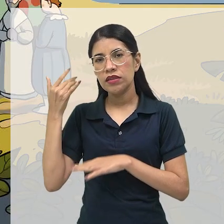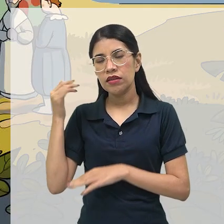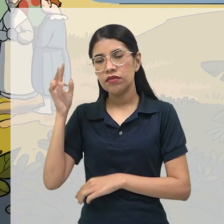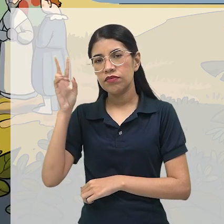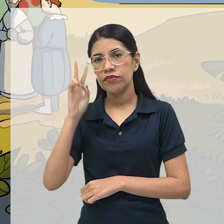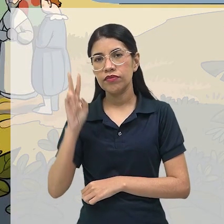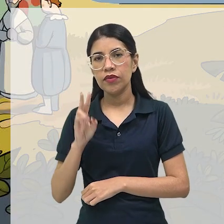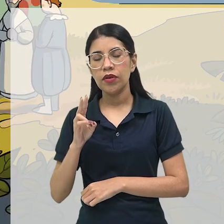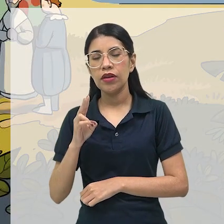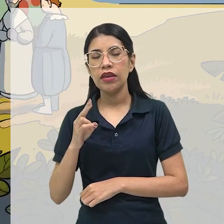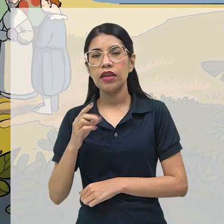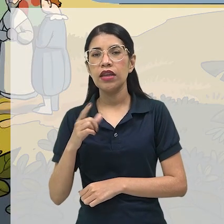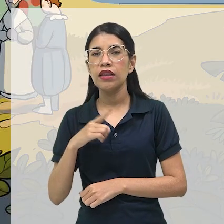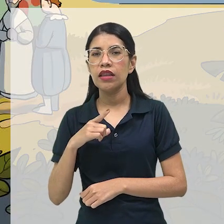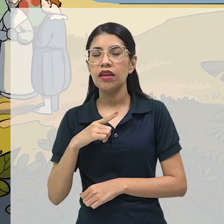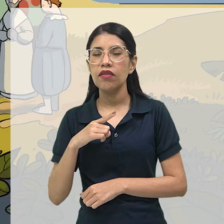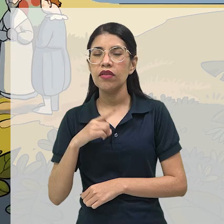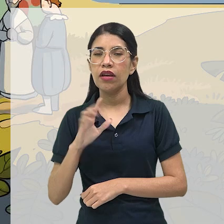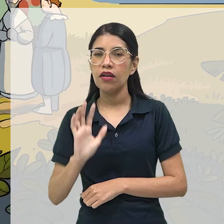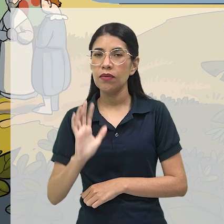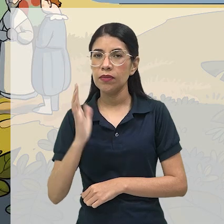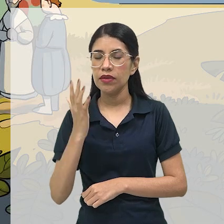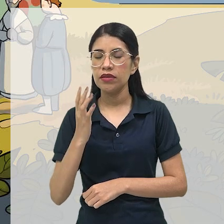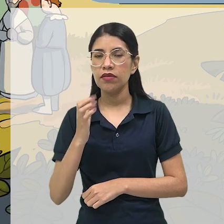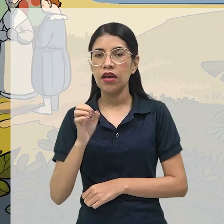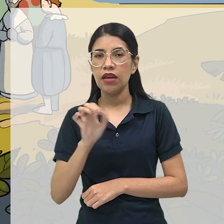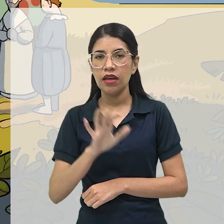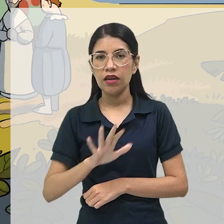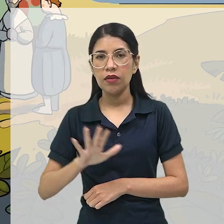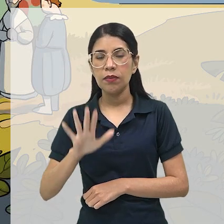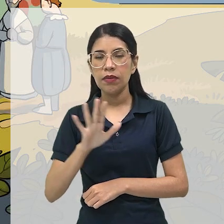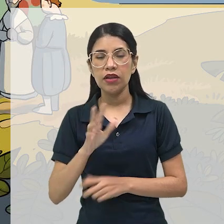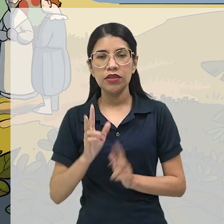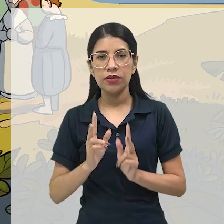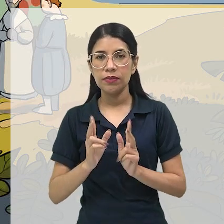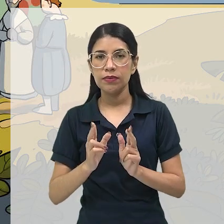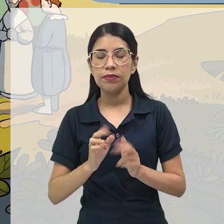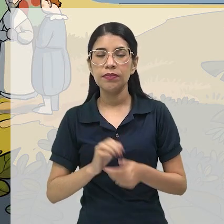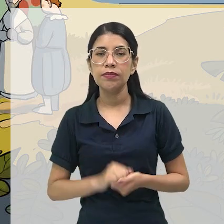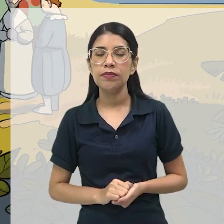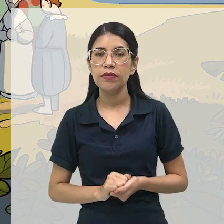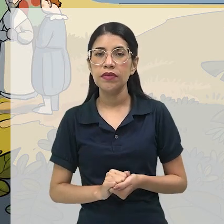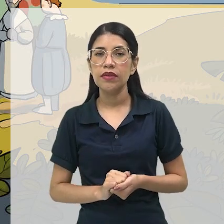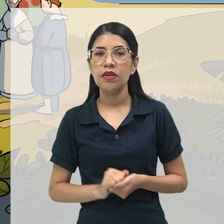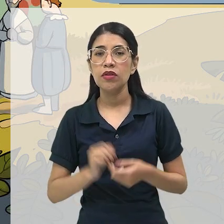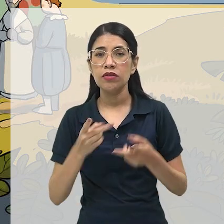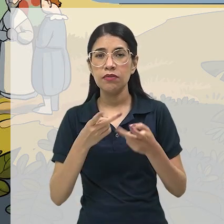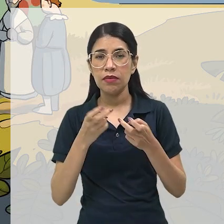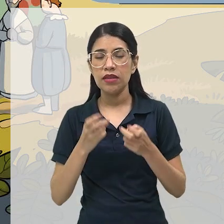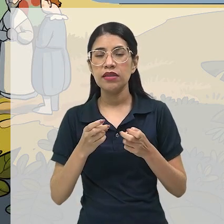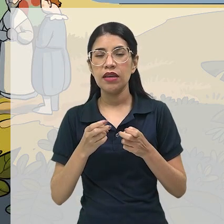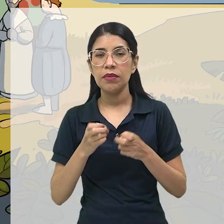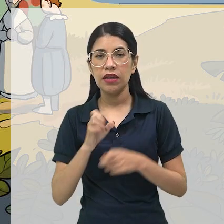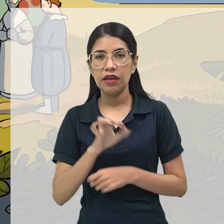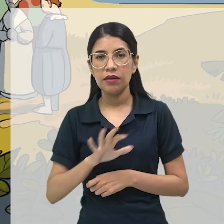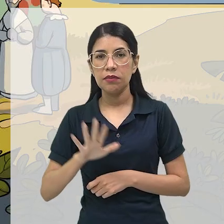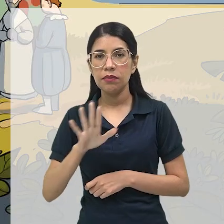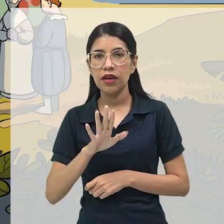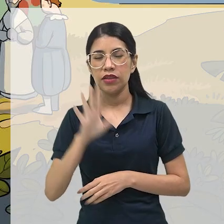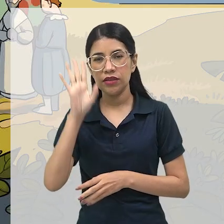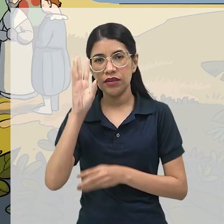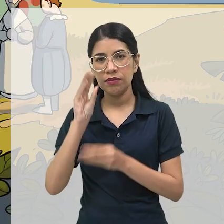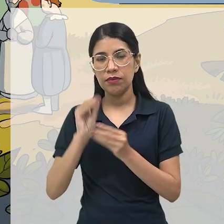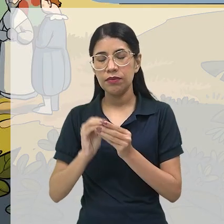história que a gente teve essa cena acontecendo? Então, quando a gente olha esses elementos, a gente pensa logo